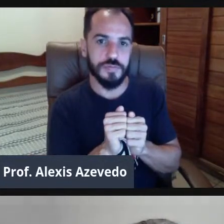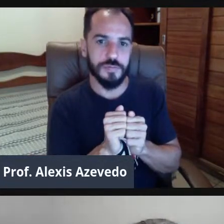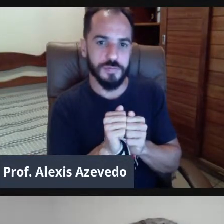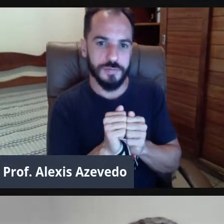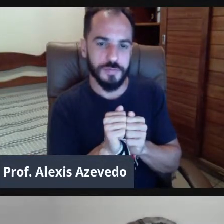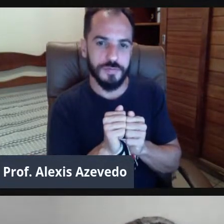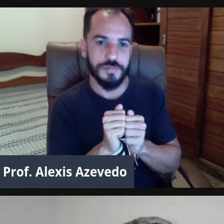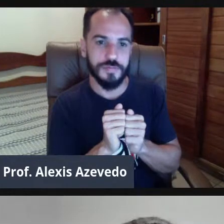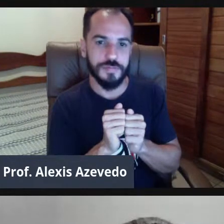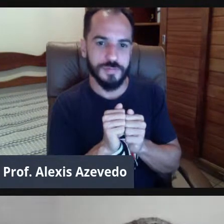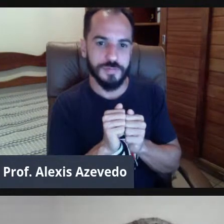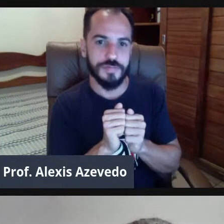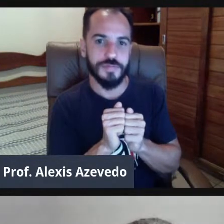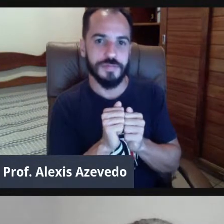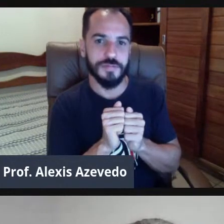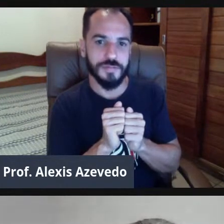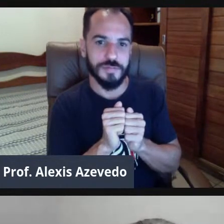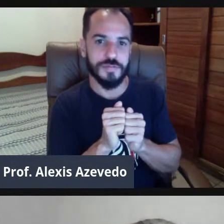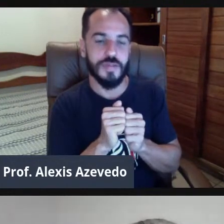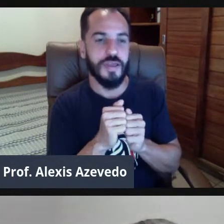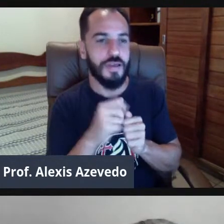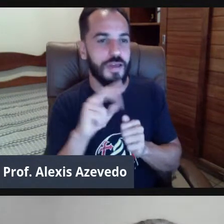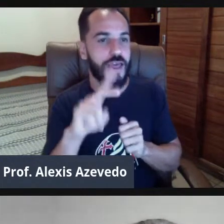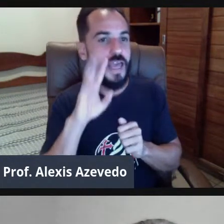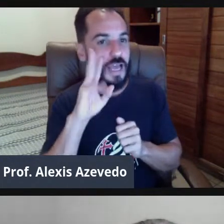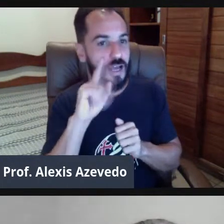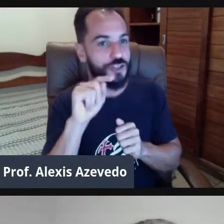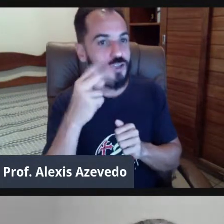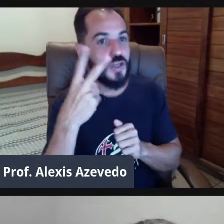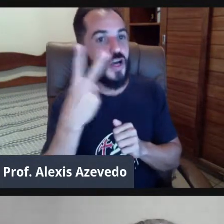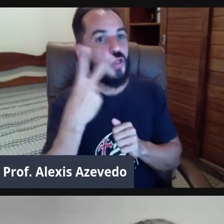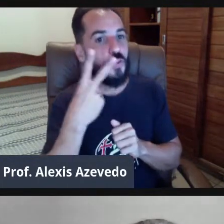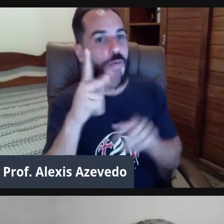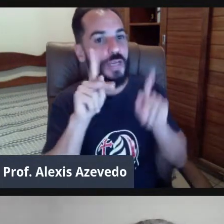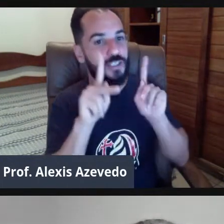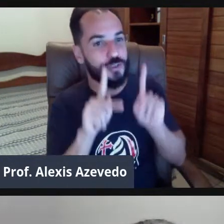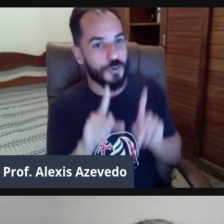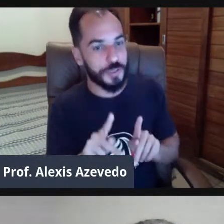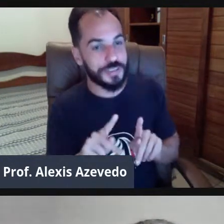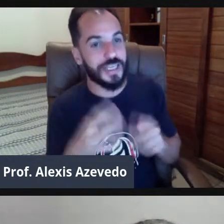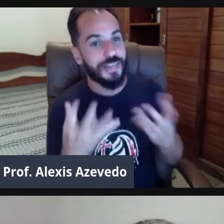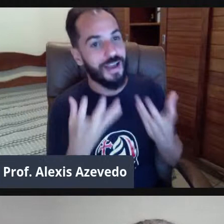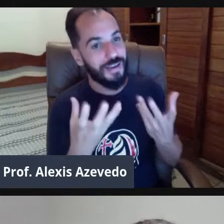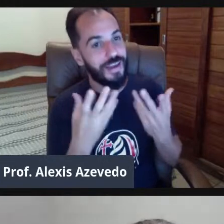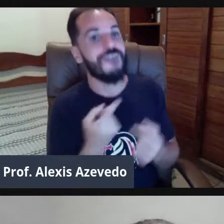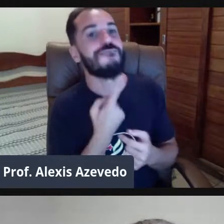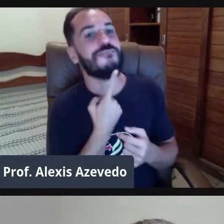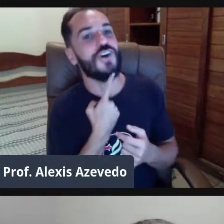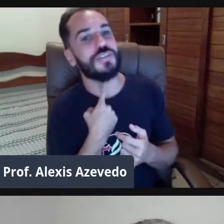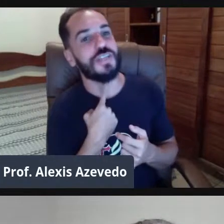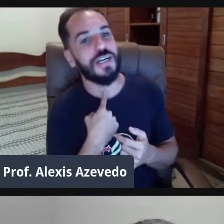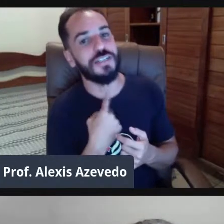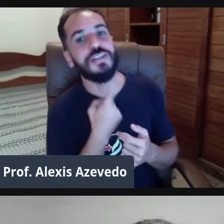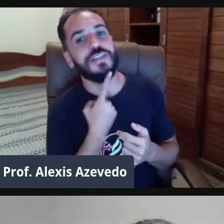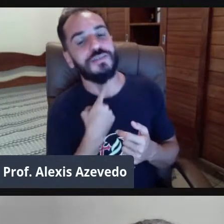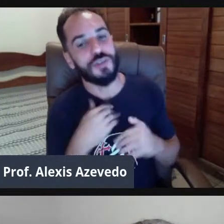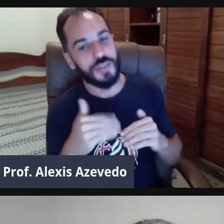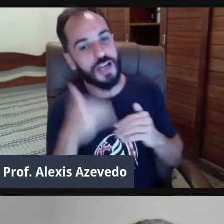duas pessoas que ainda estão animadas, né? Porque, de fato, é duro, não é fácil, né?